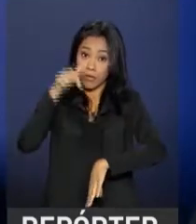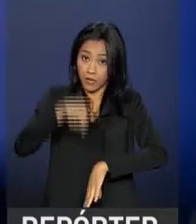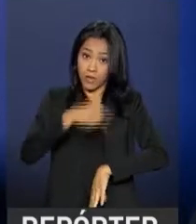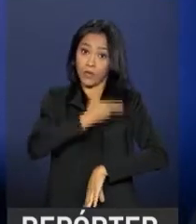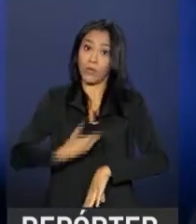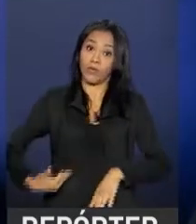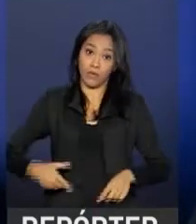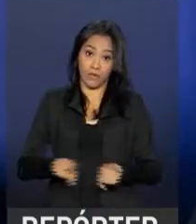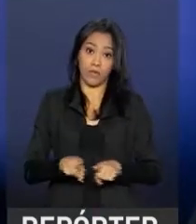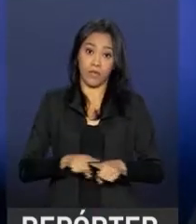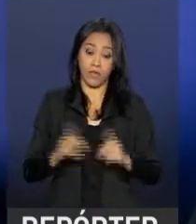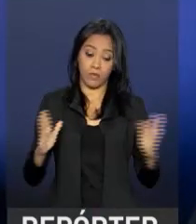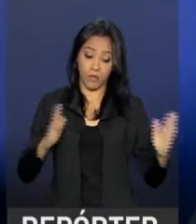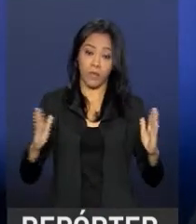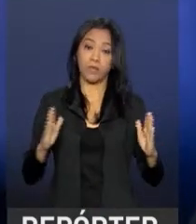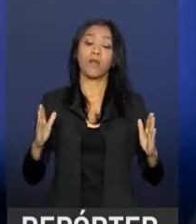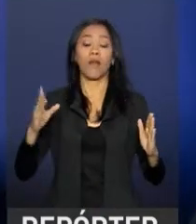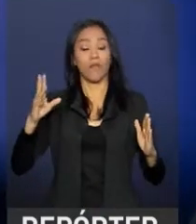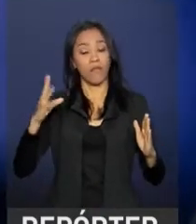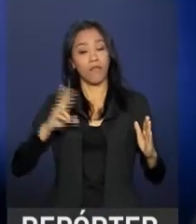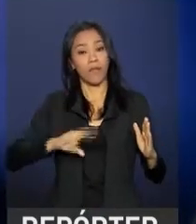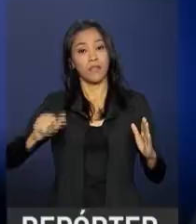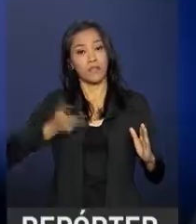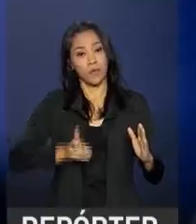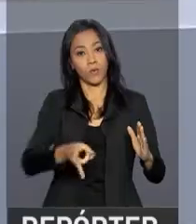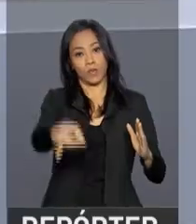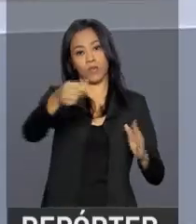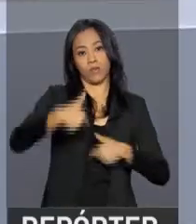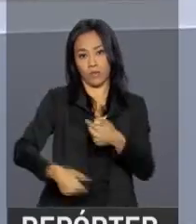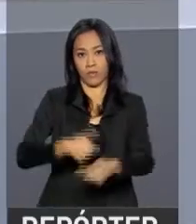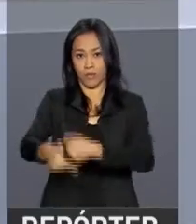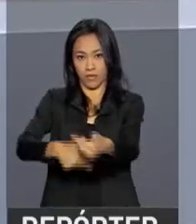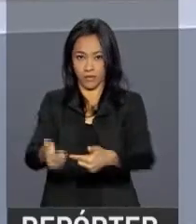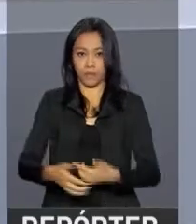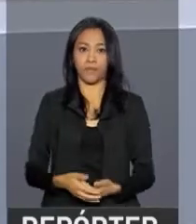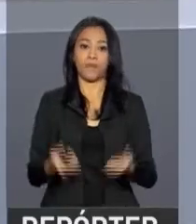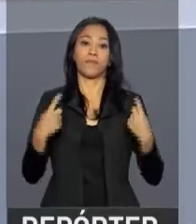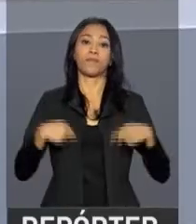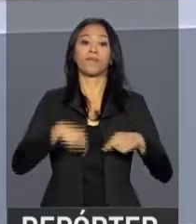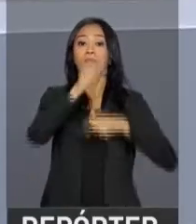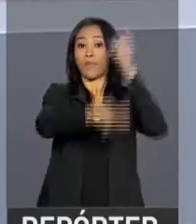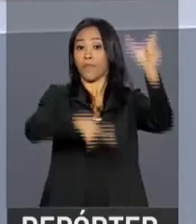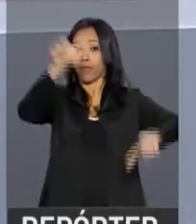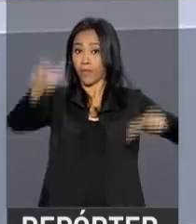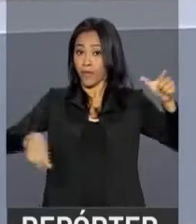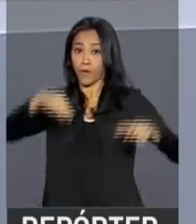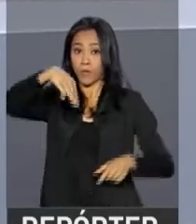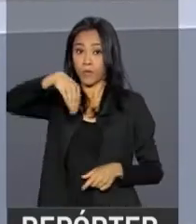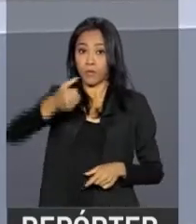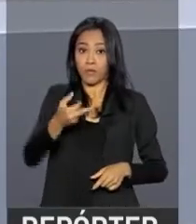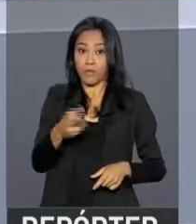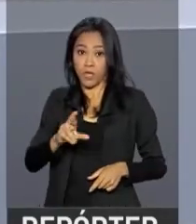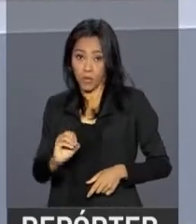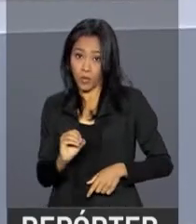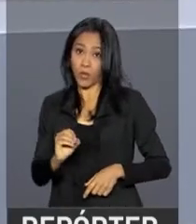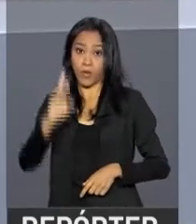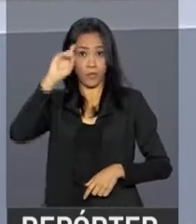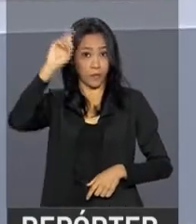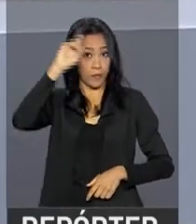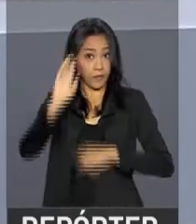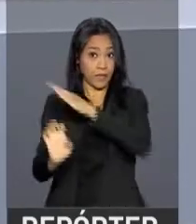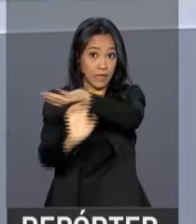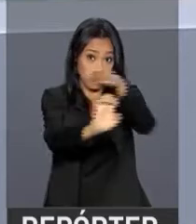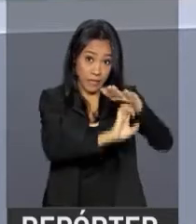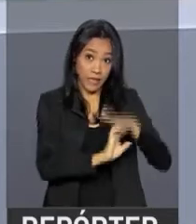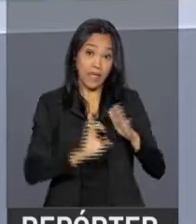uma ação permanente os microempreendedores individuais suspensos têm até o final